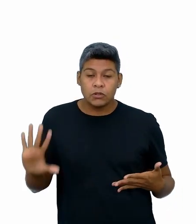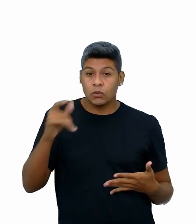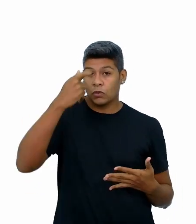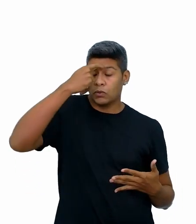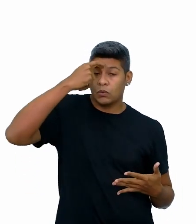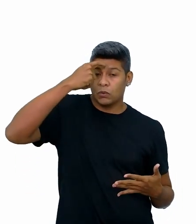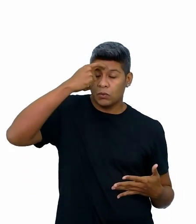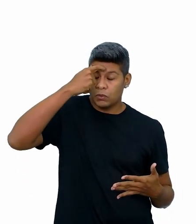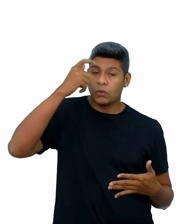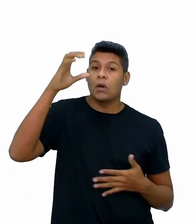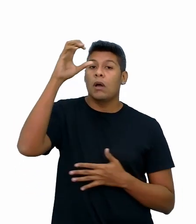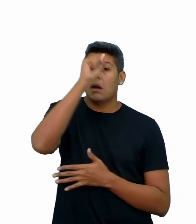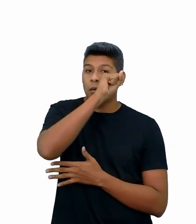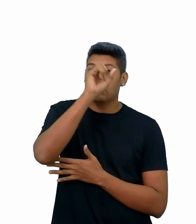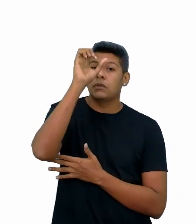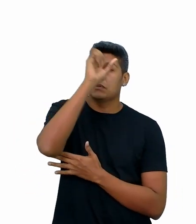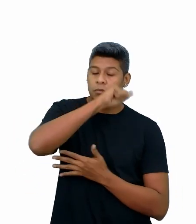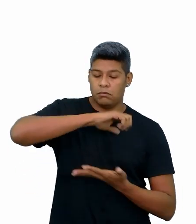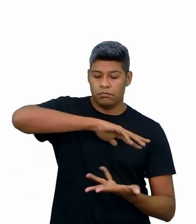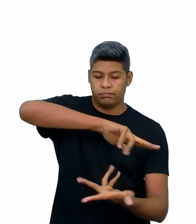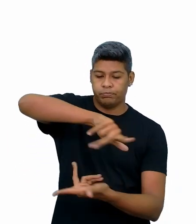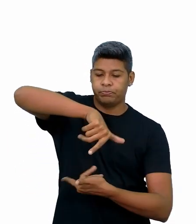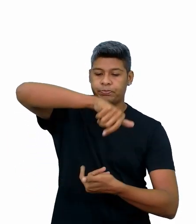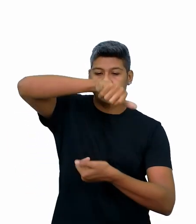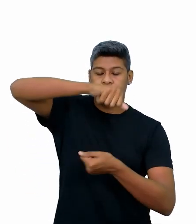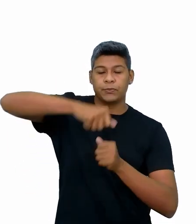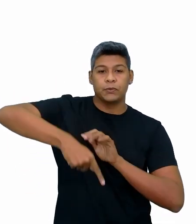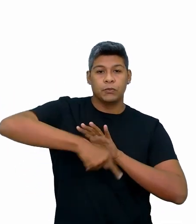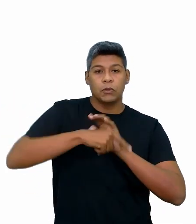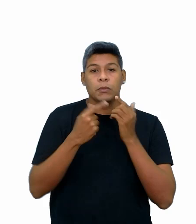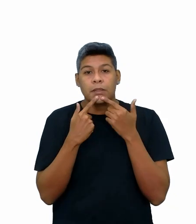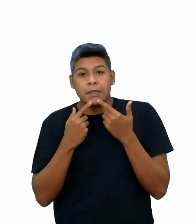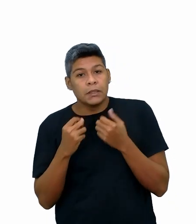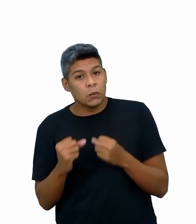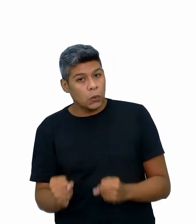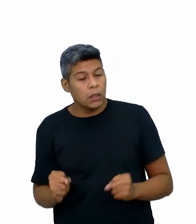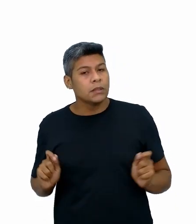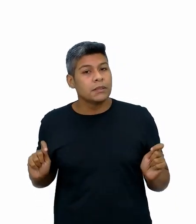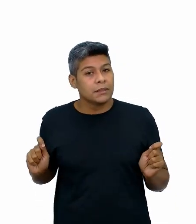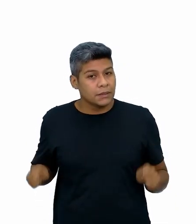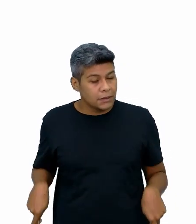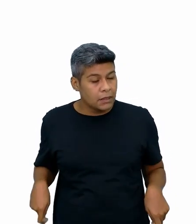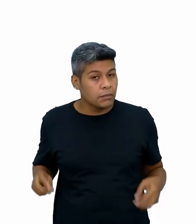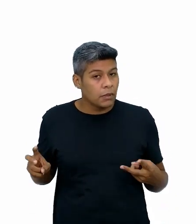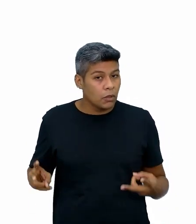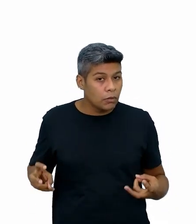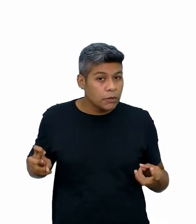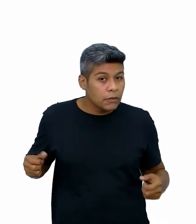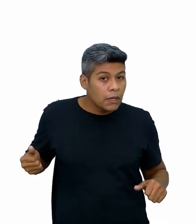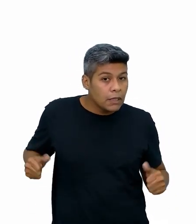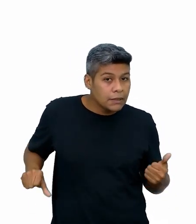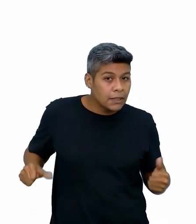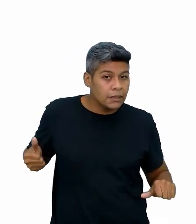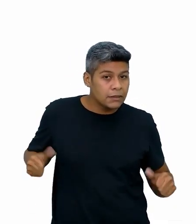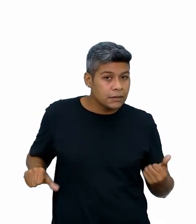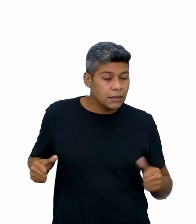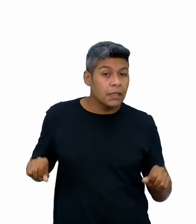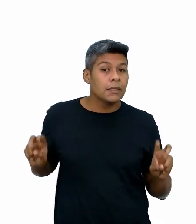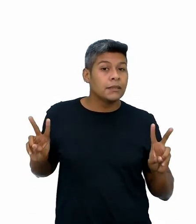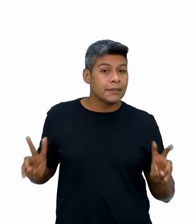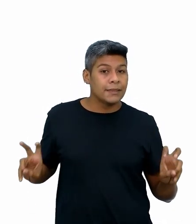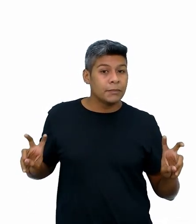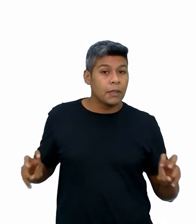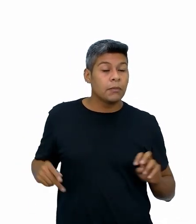cognitivos, de aprendizagem, de mundo nas práticas da linguagem. Permite observar e analisar a progressão temática,